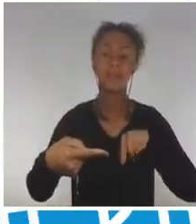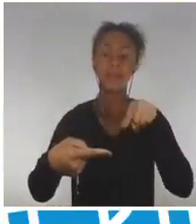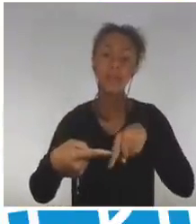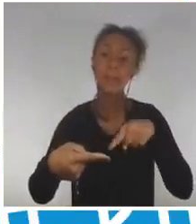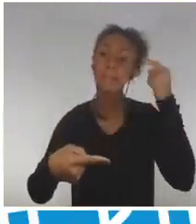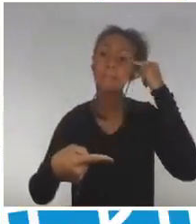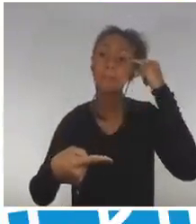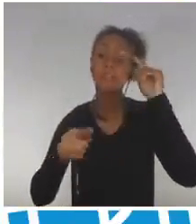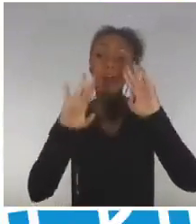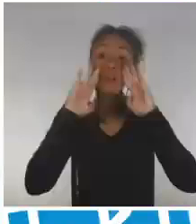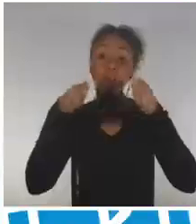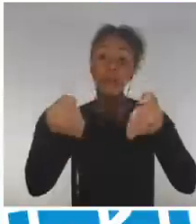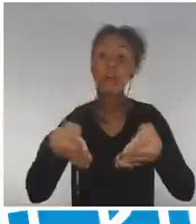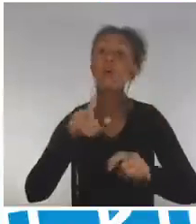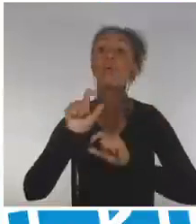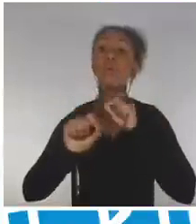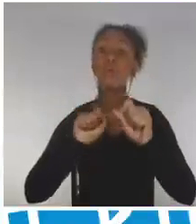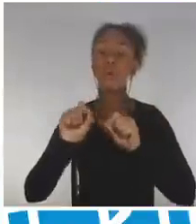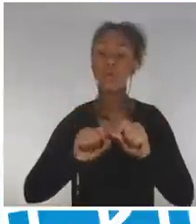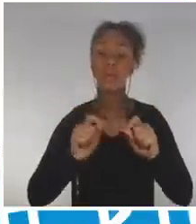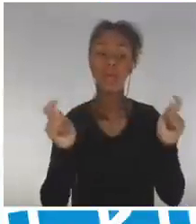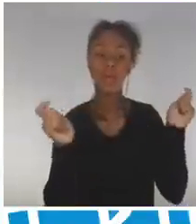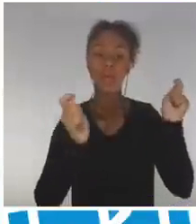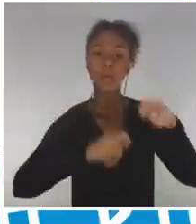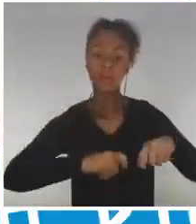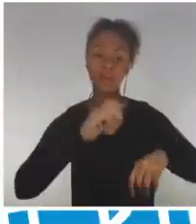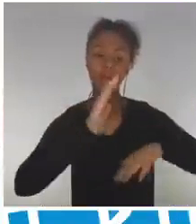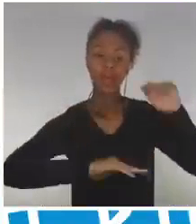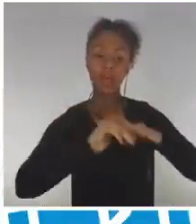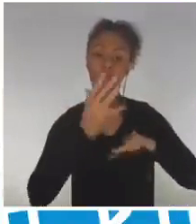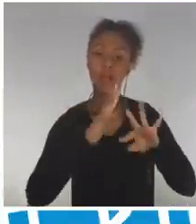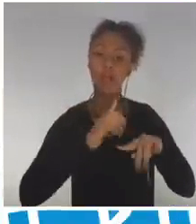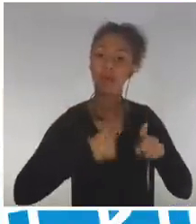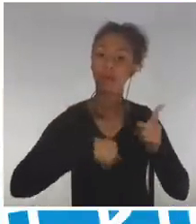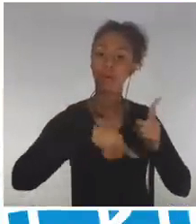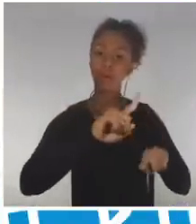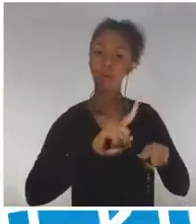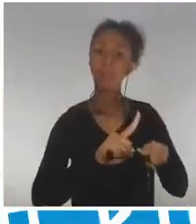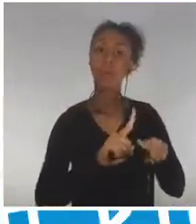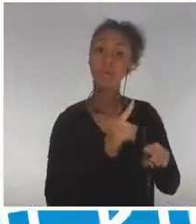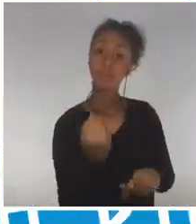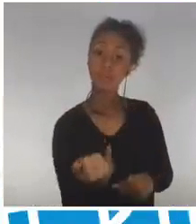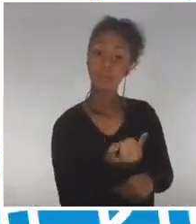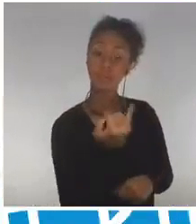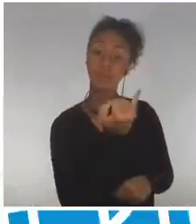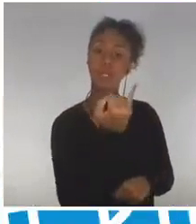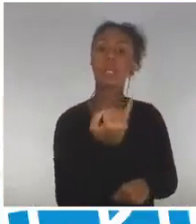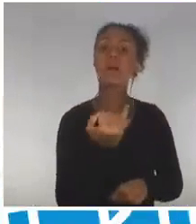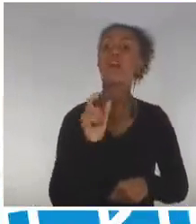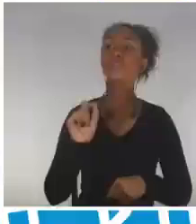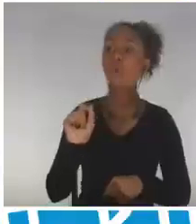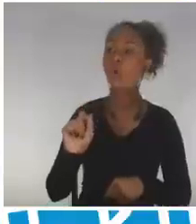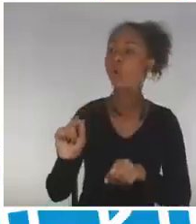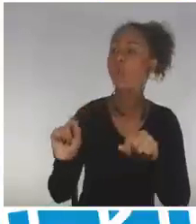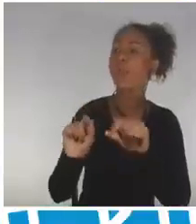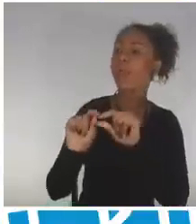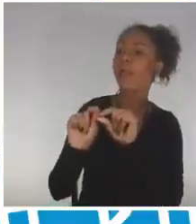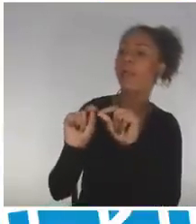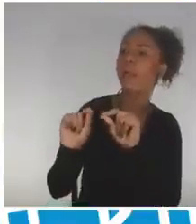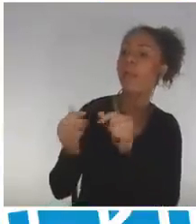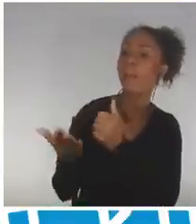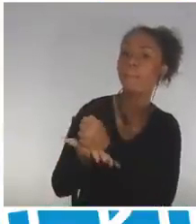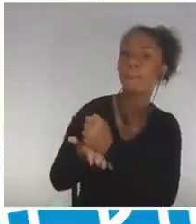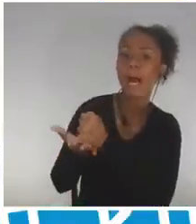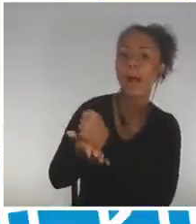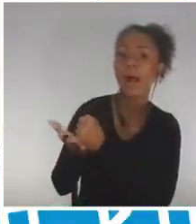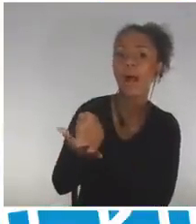competências que a gente chama de habilidades essenciais, habilidades estruturantes, marcos de desenvolvimento,